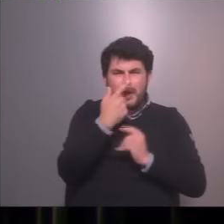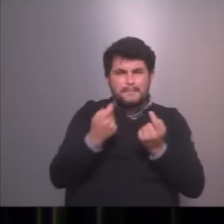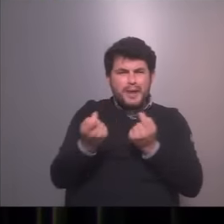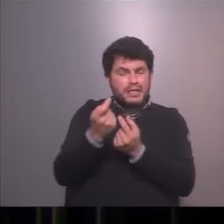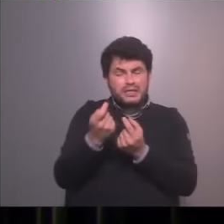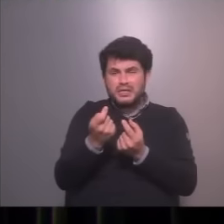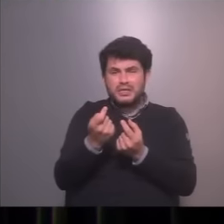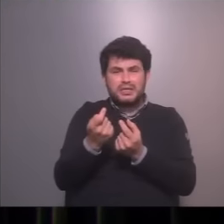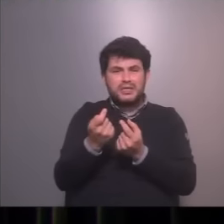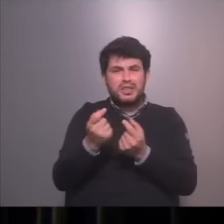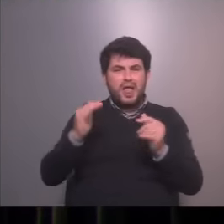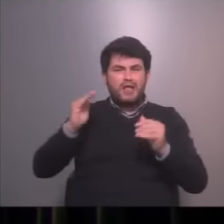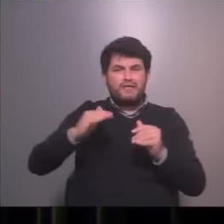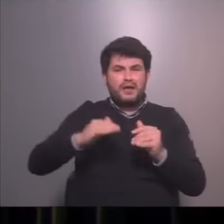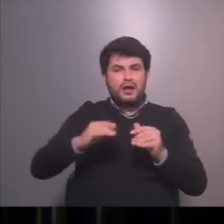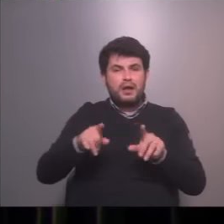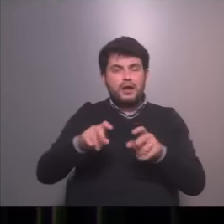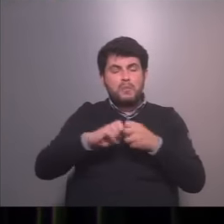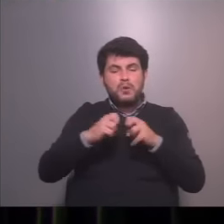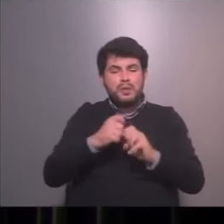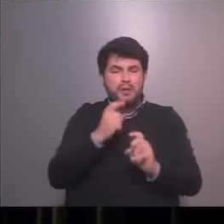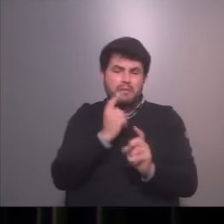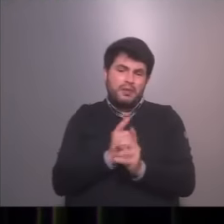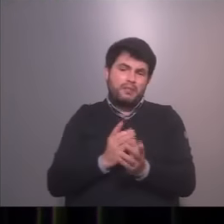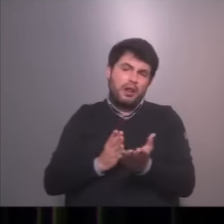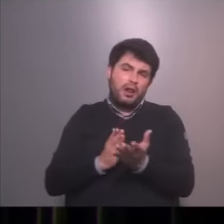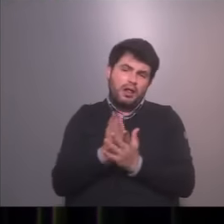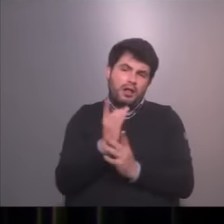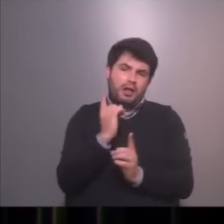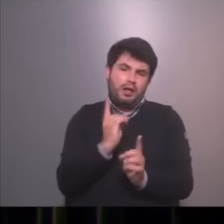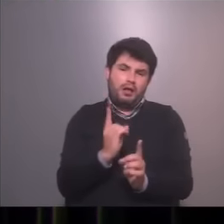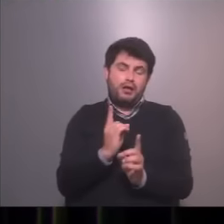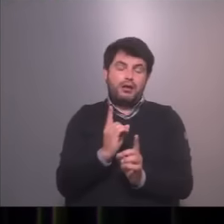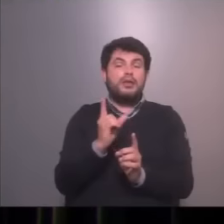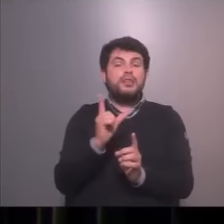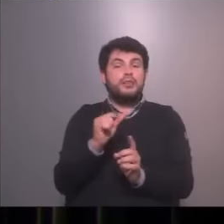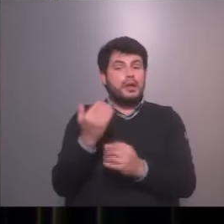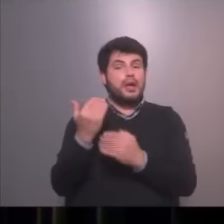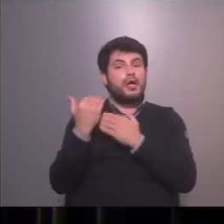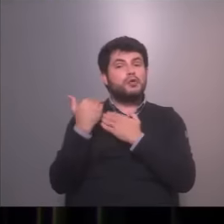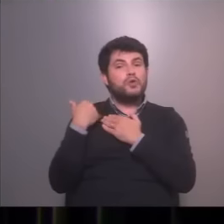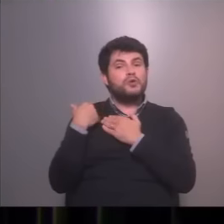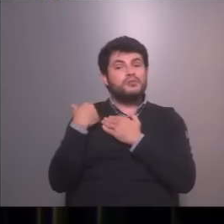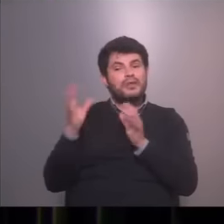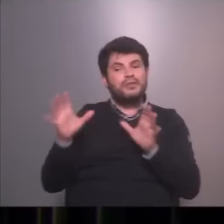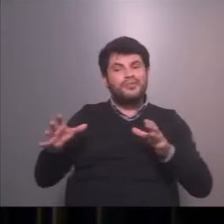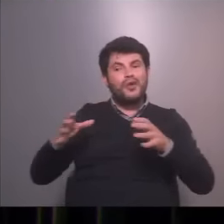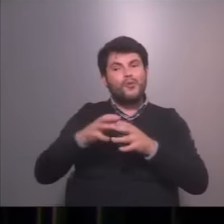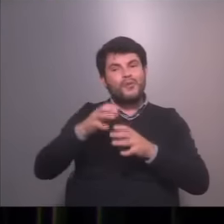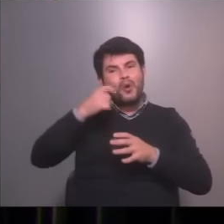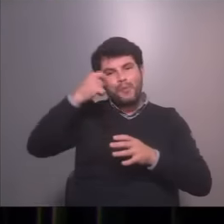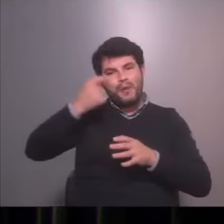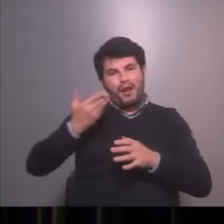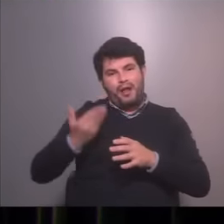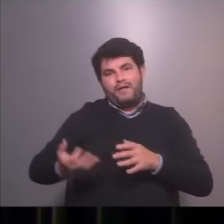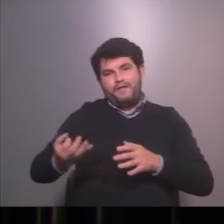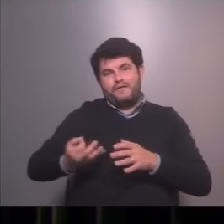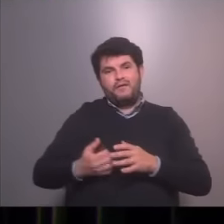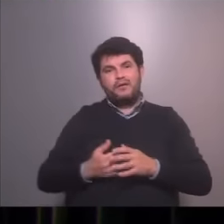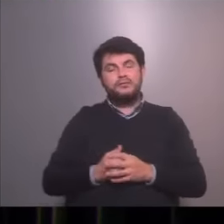história, sempre ter havido fenómenos semelhantes a este, não diminui em nada a magnitude do